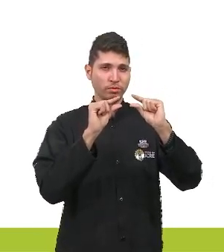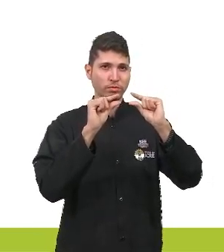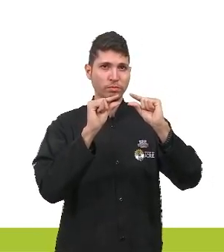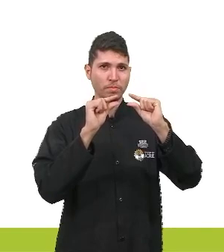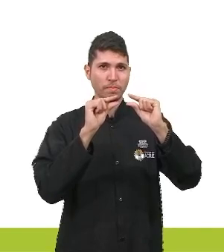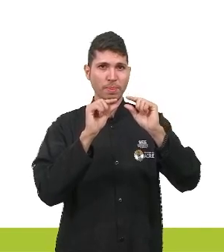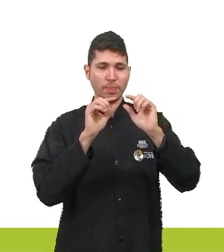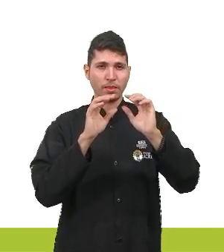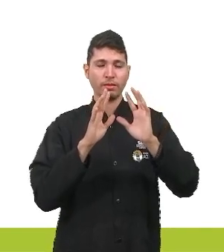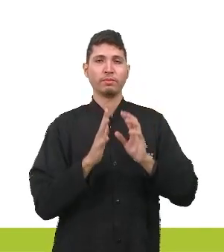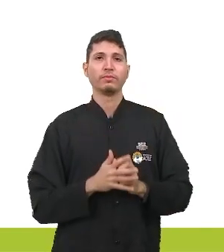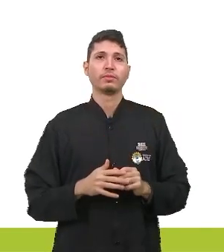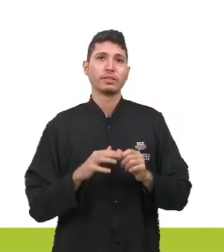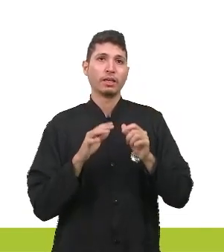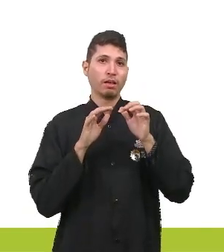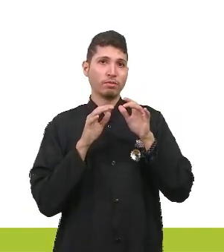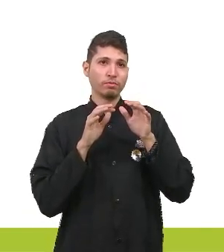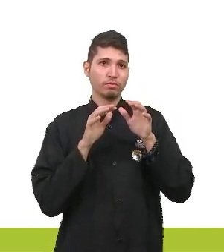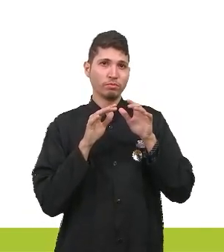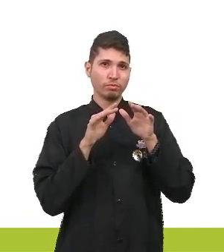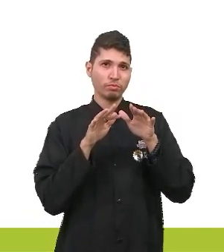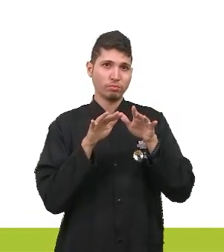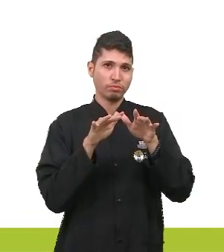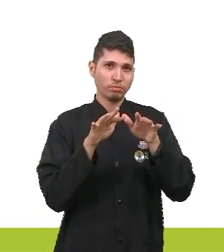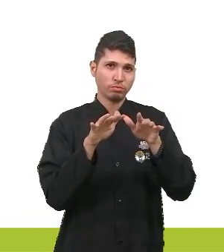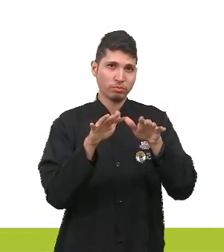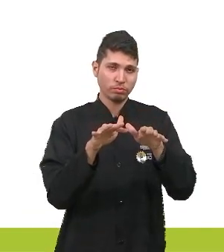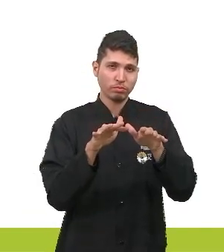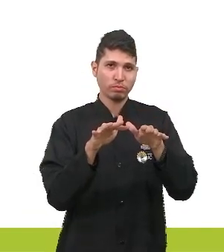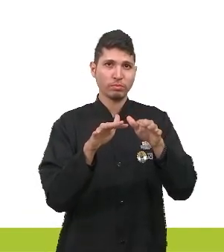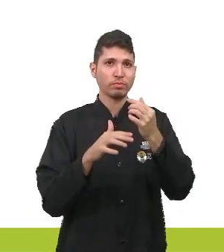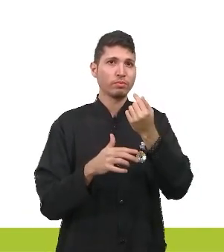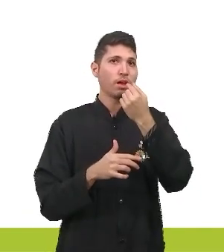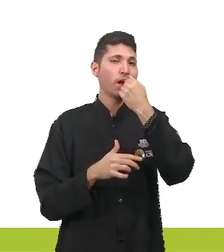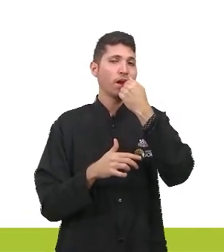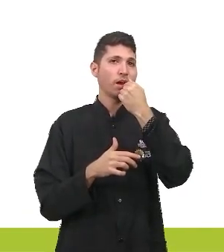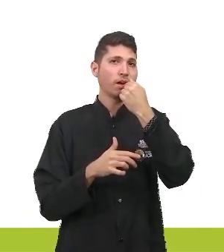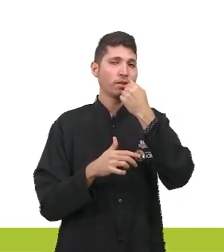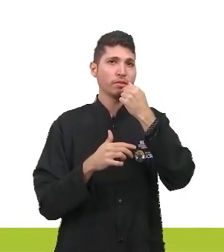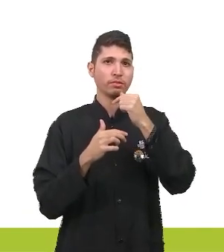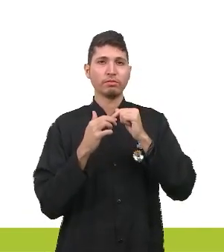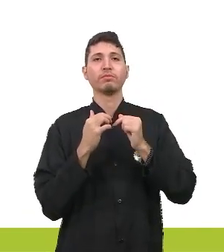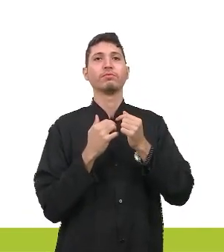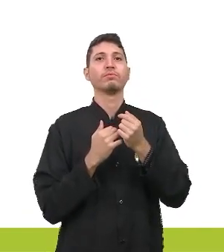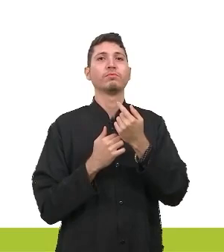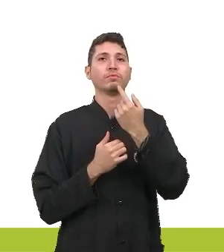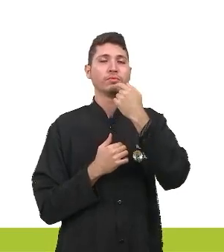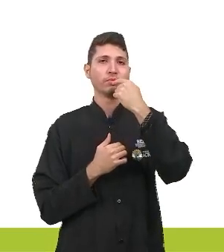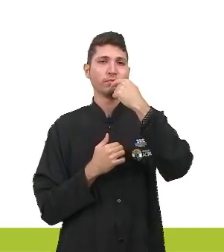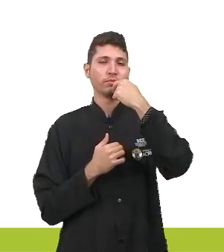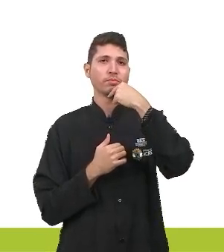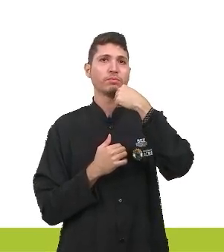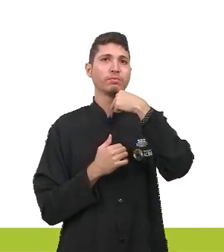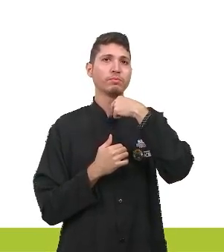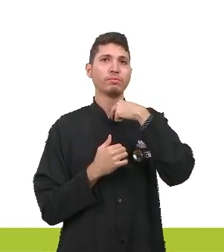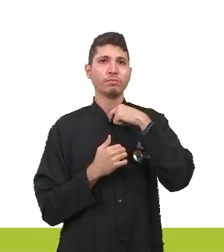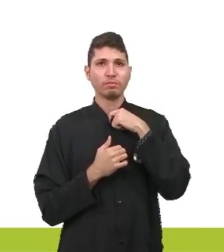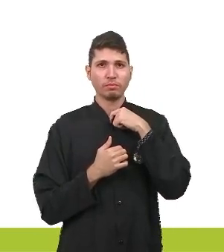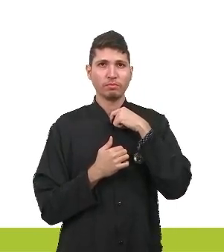boca por ação da nossa saliva, mas não tem uma ação fisiológica. Esse